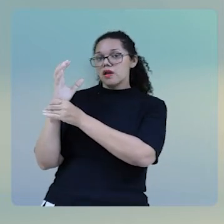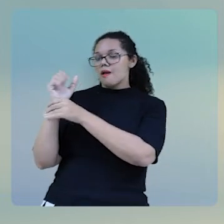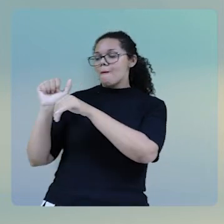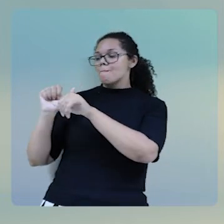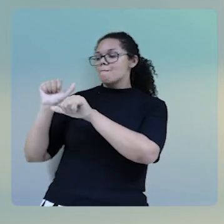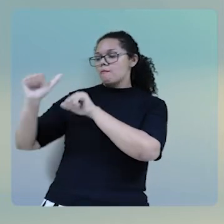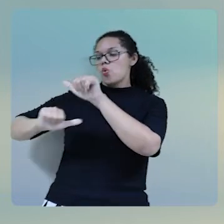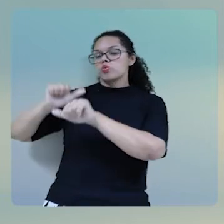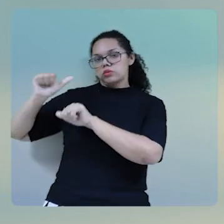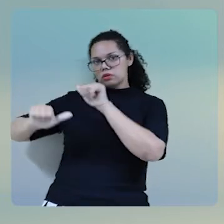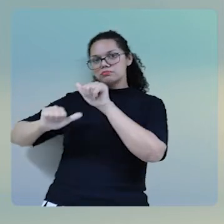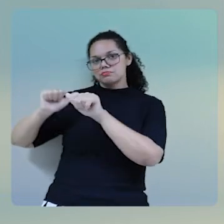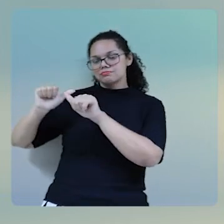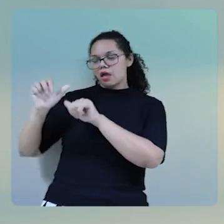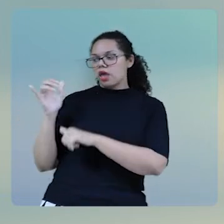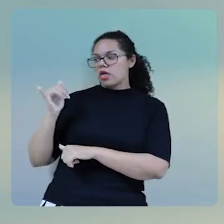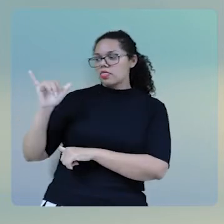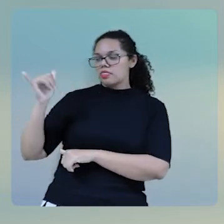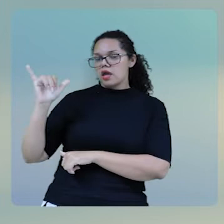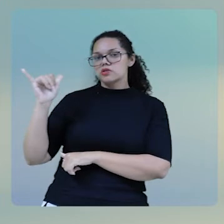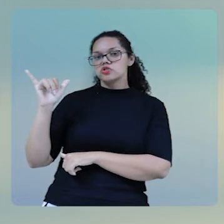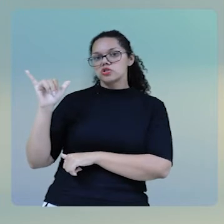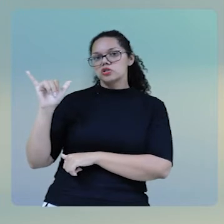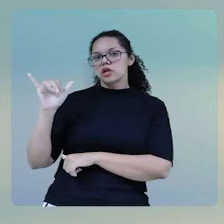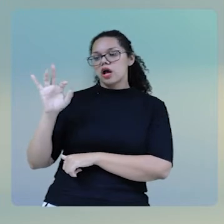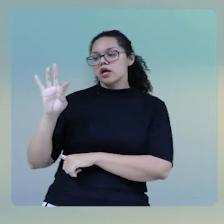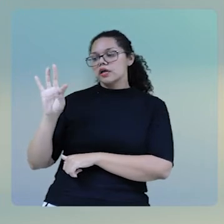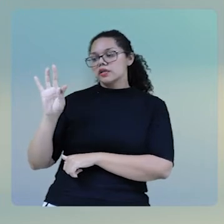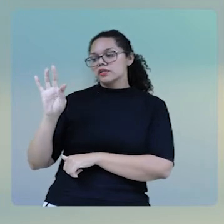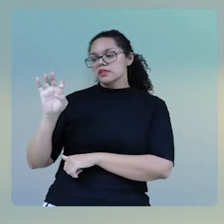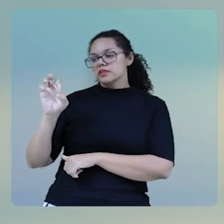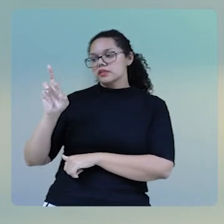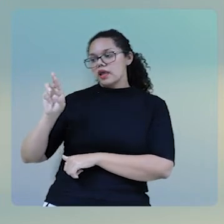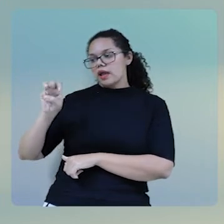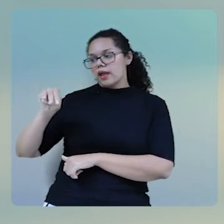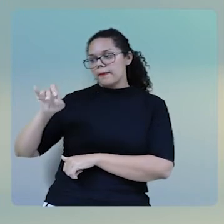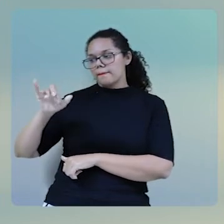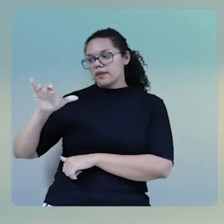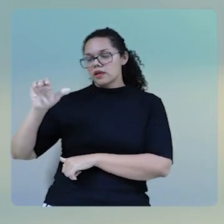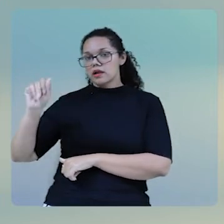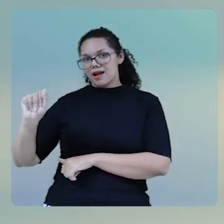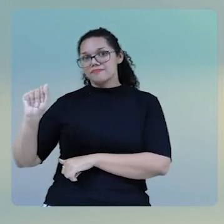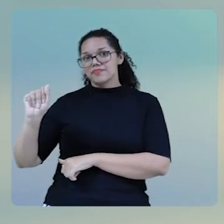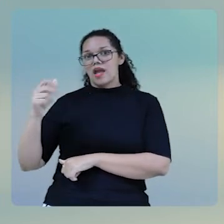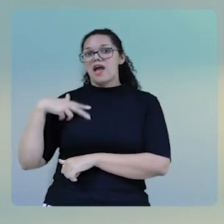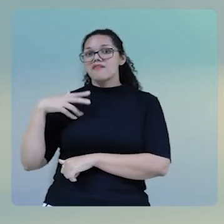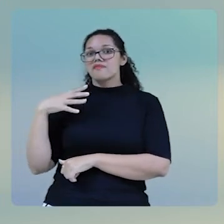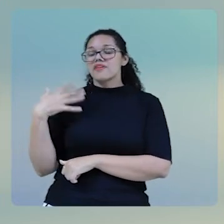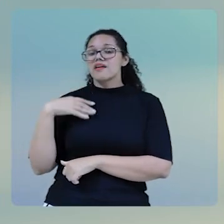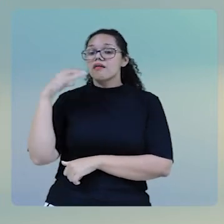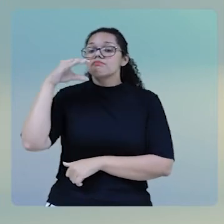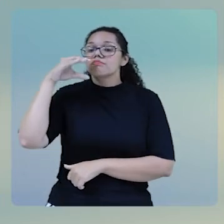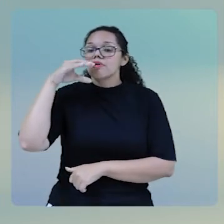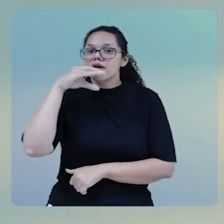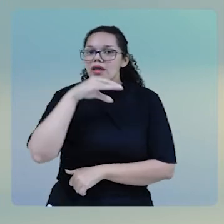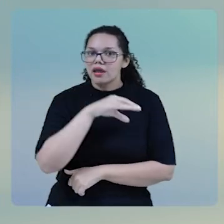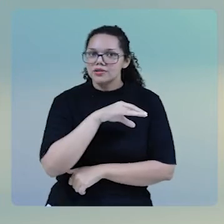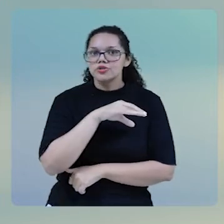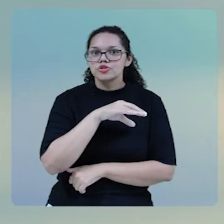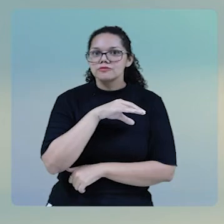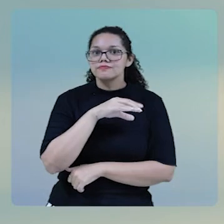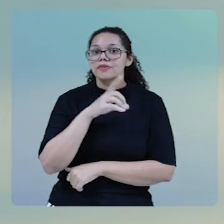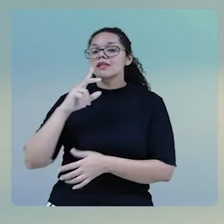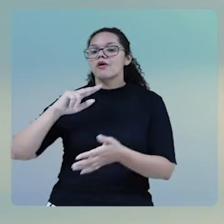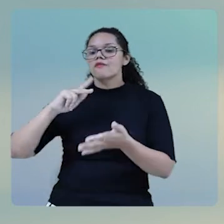térmica. Isso gera o quê? Um superaquecimento. Tá? E esse superaquecimento ele vai justamente o quê? Fundir,